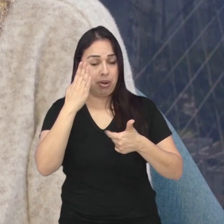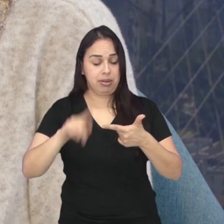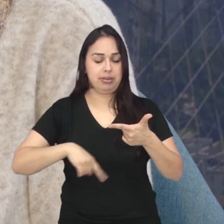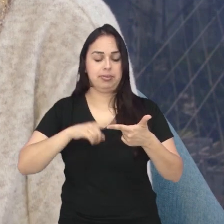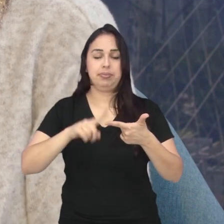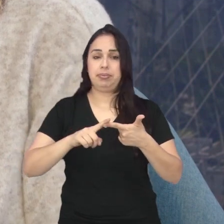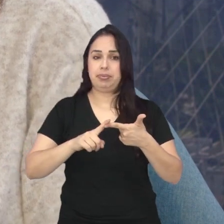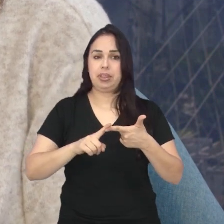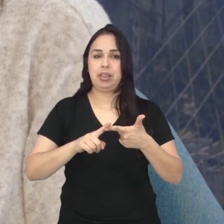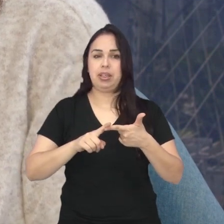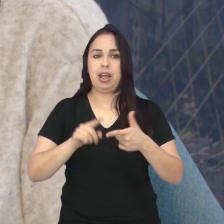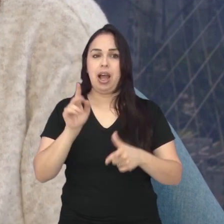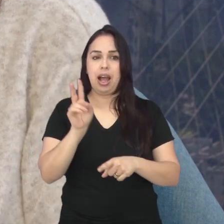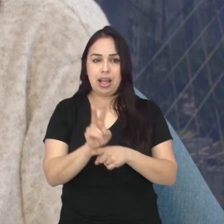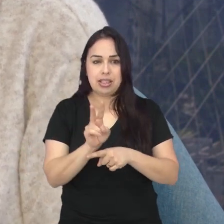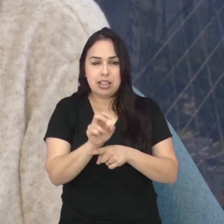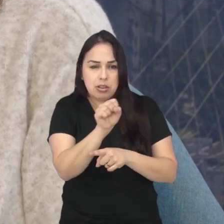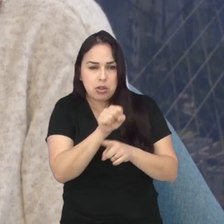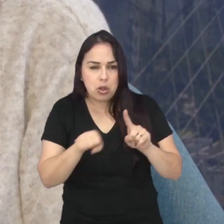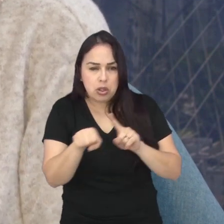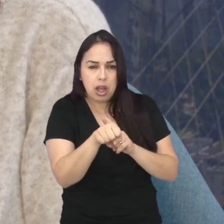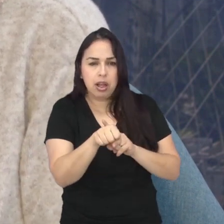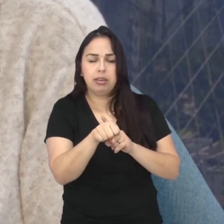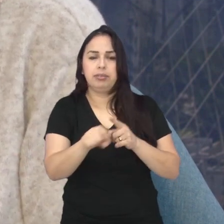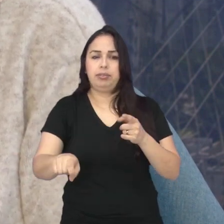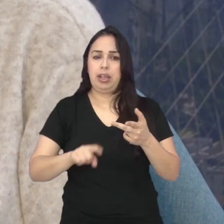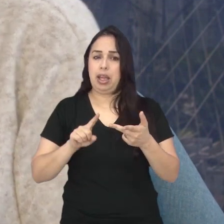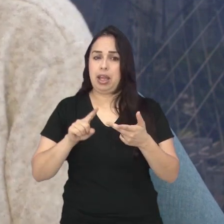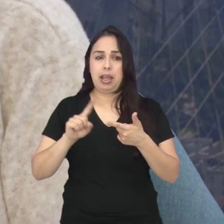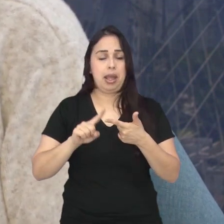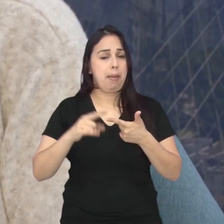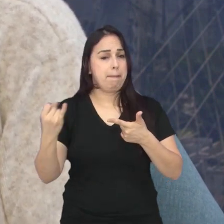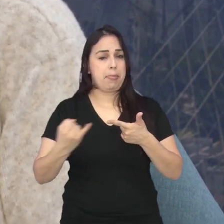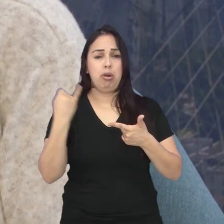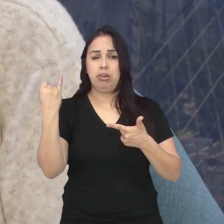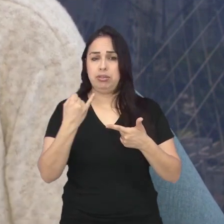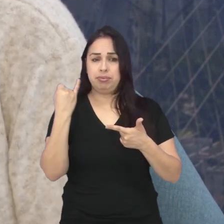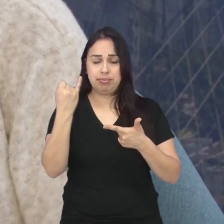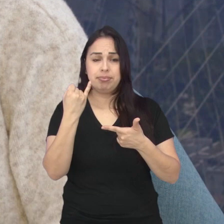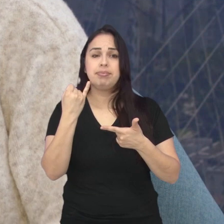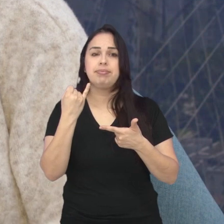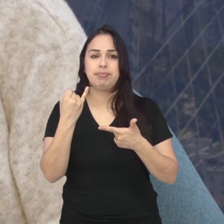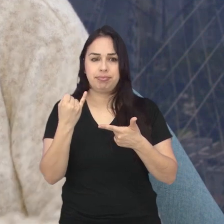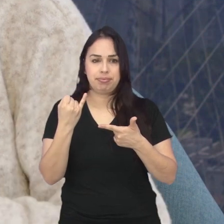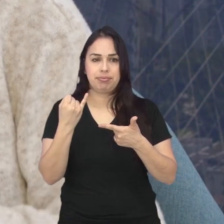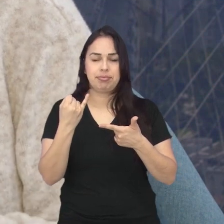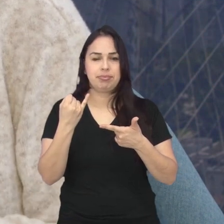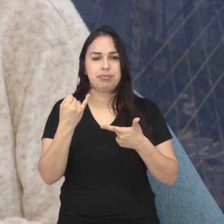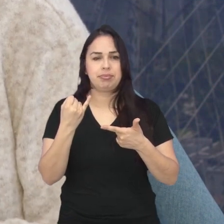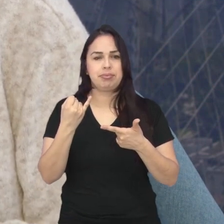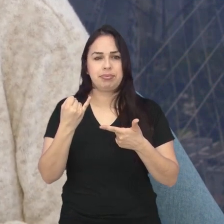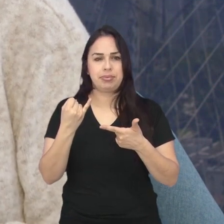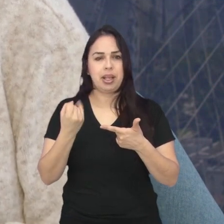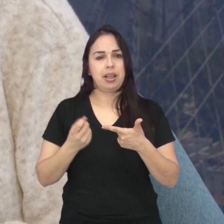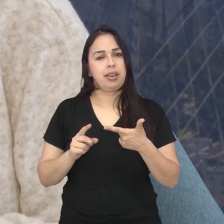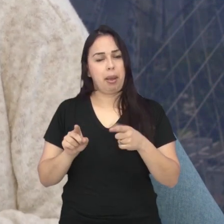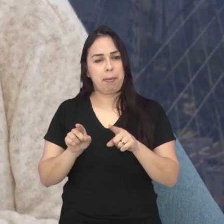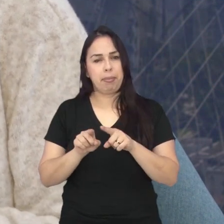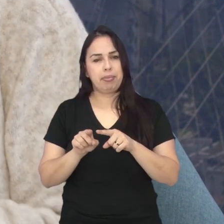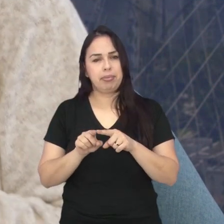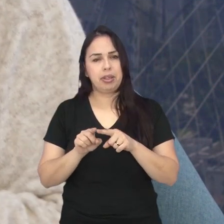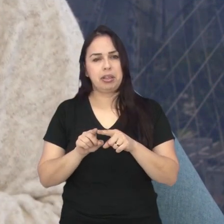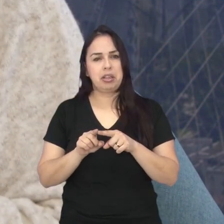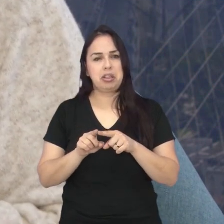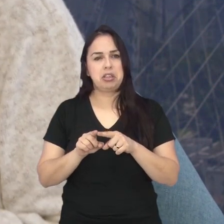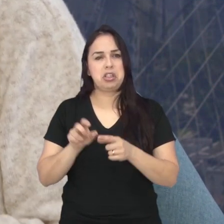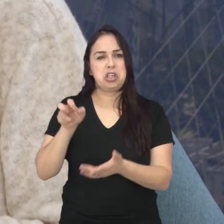psicológico, assistência social também é muito importante nessa hora. E também pouco se fala